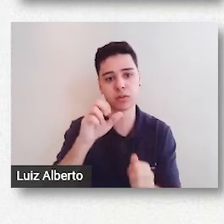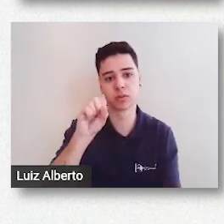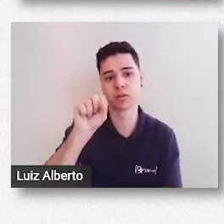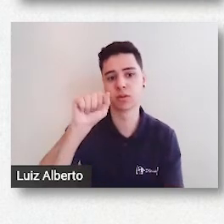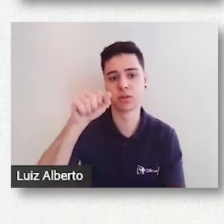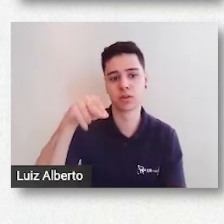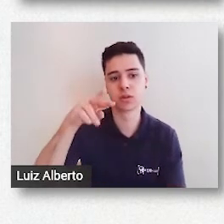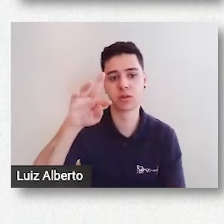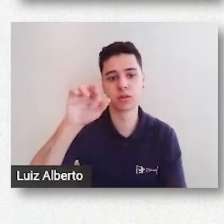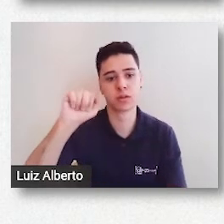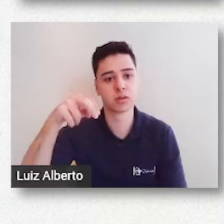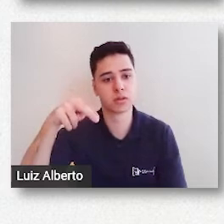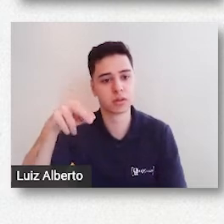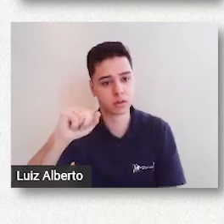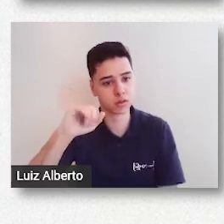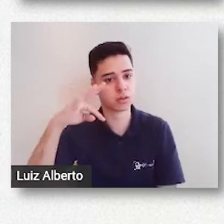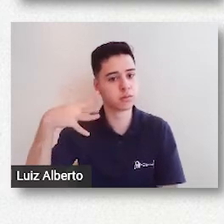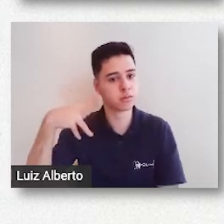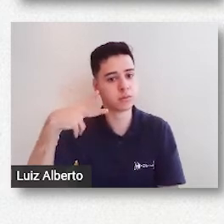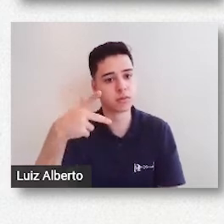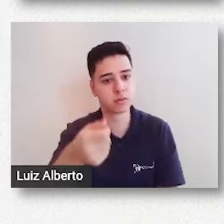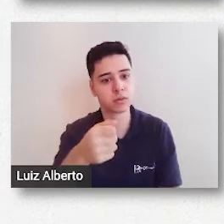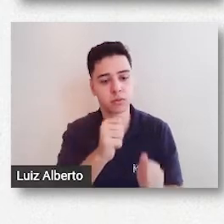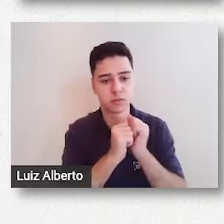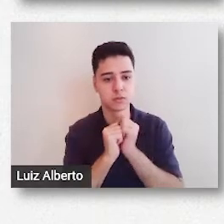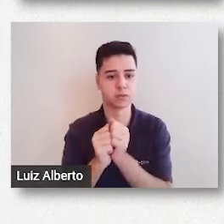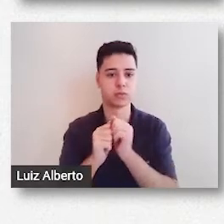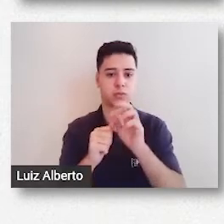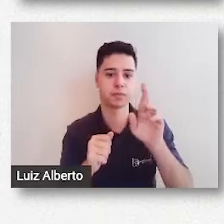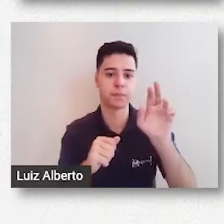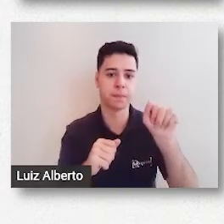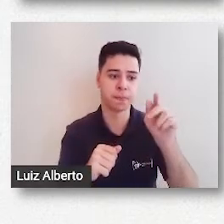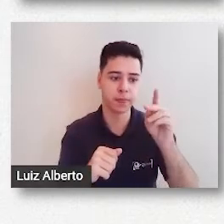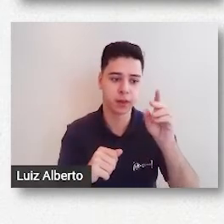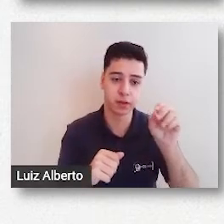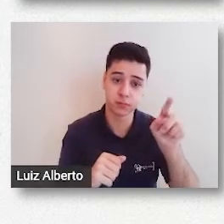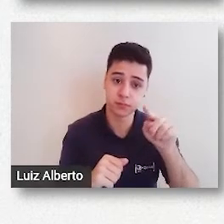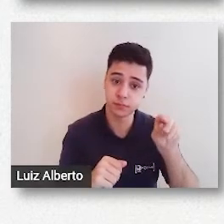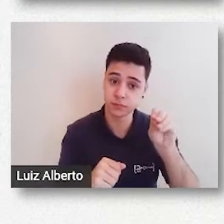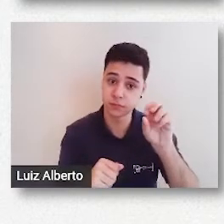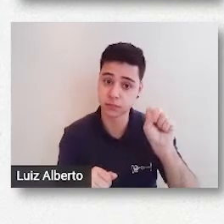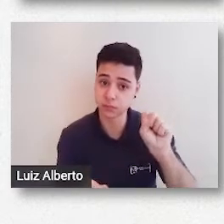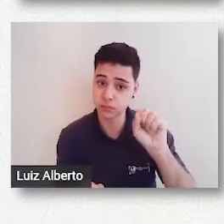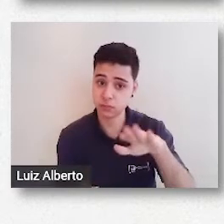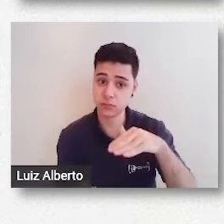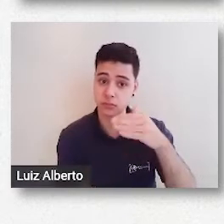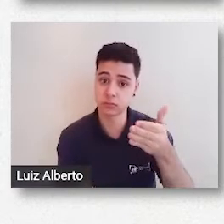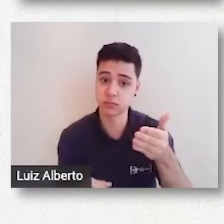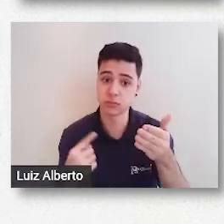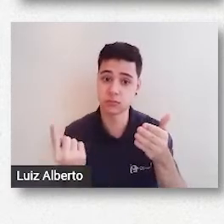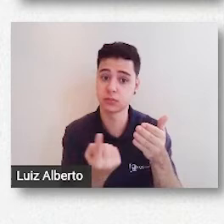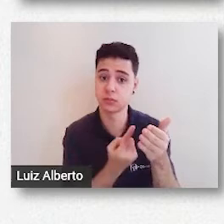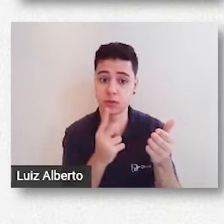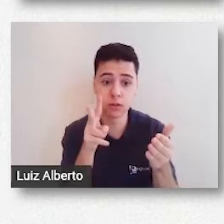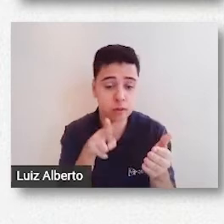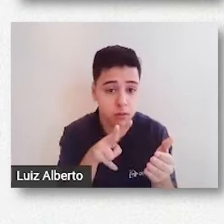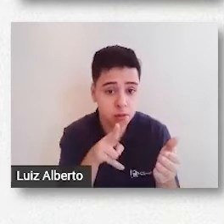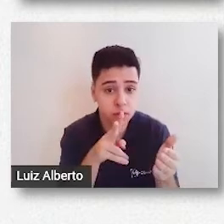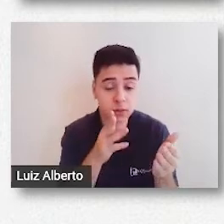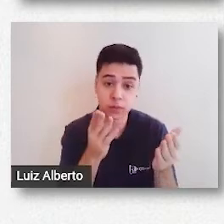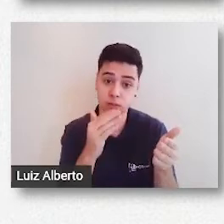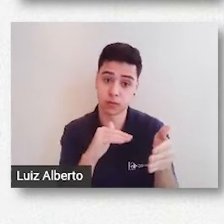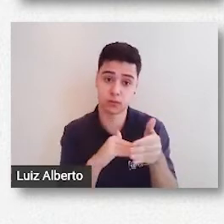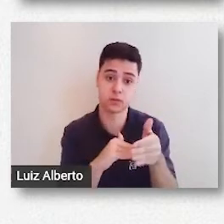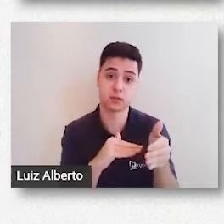nos retábulos laterais da matriz aí de Raposos, tá bom? Aqui a gente vê o detalhe da botinha,